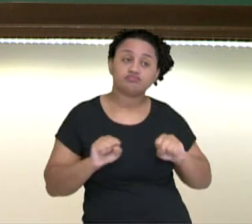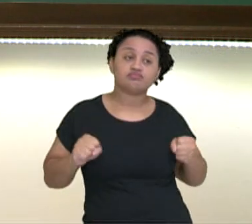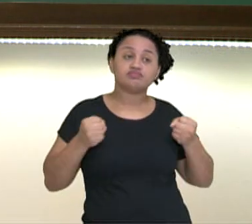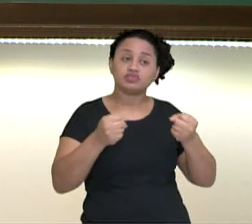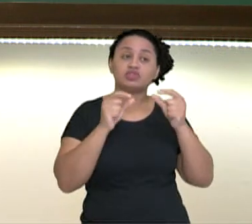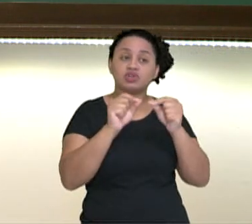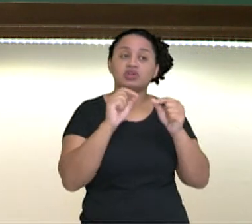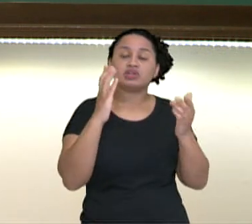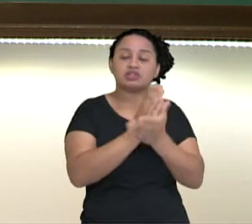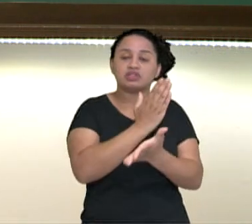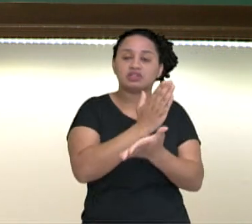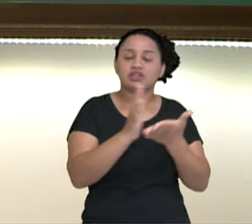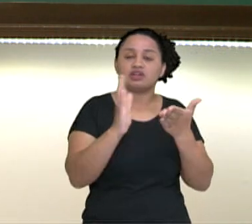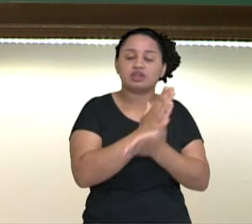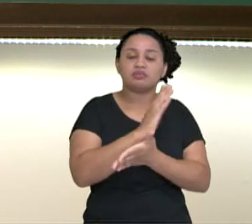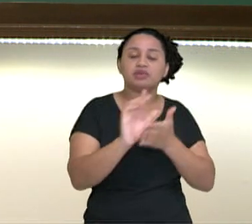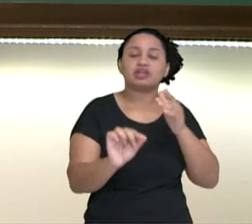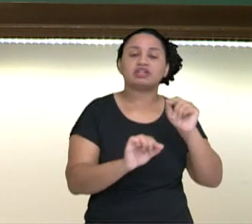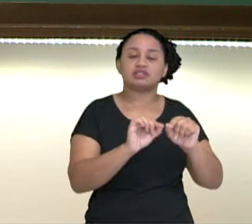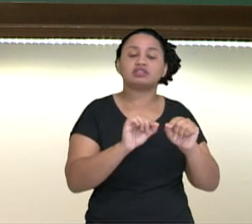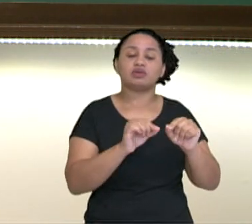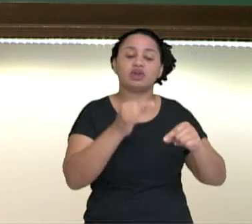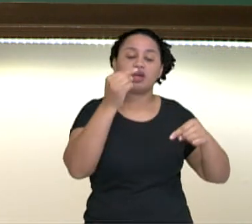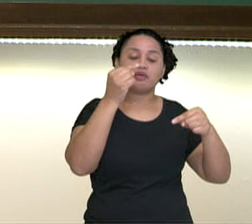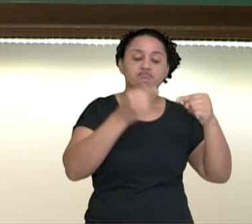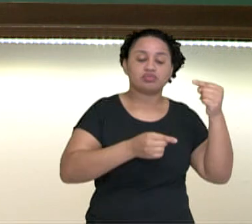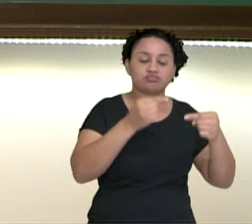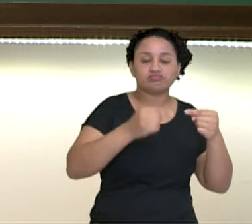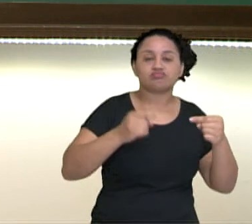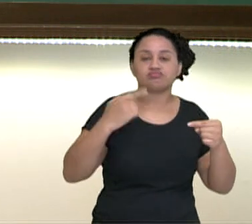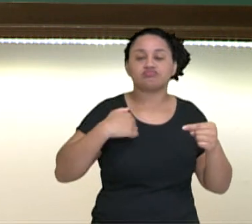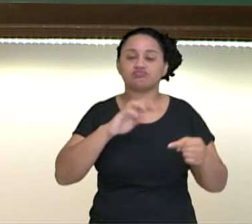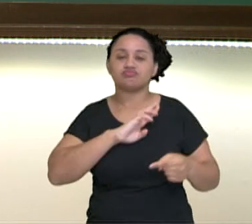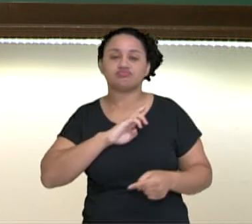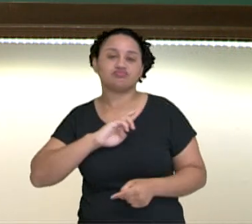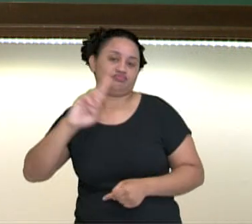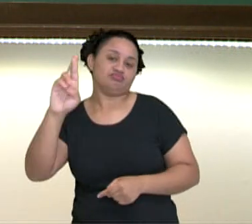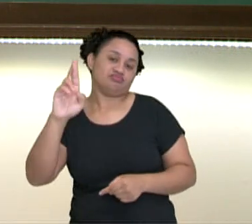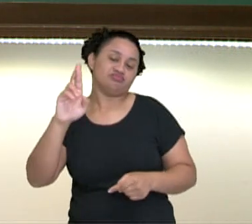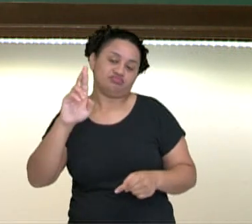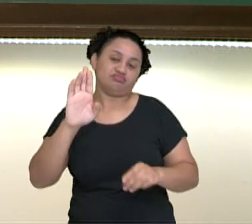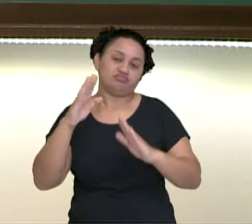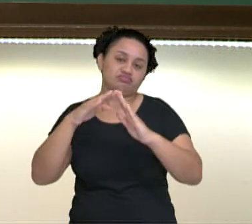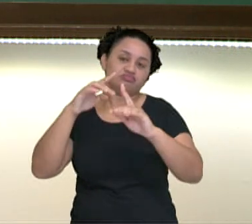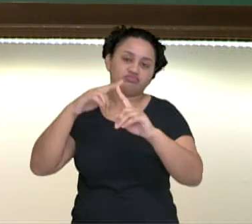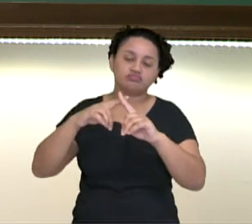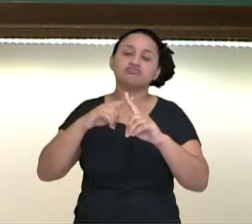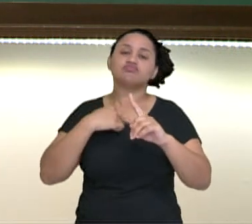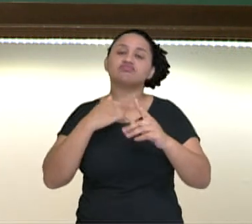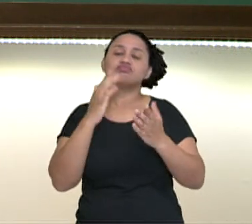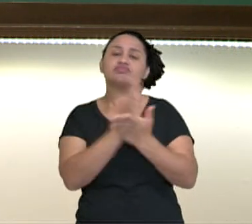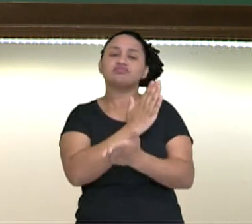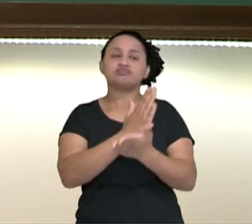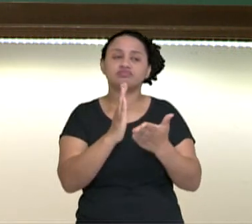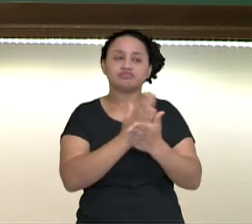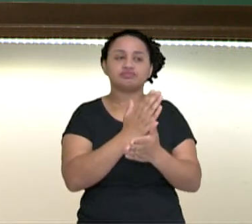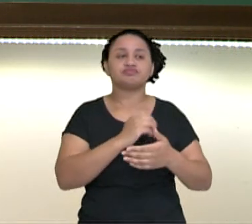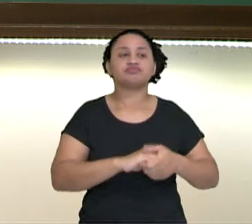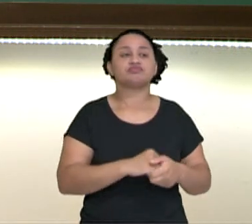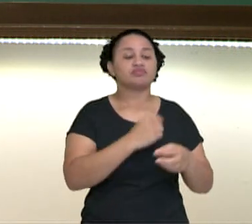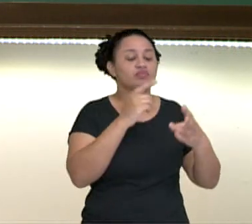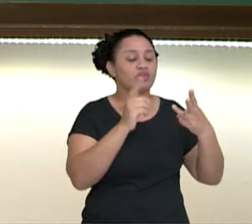a separação da política que existia, né, da união entre Estado e Igreja. E